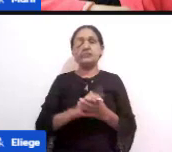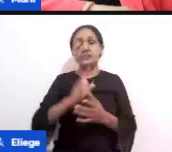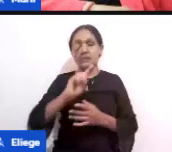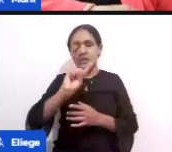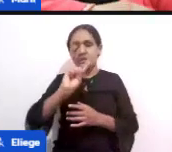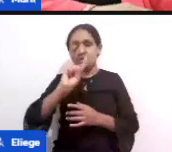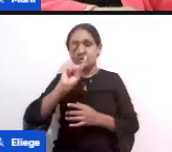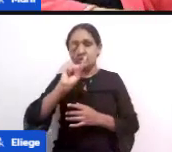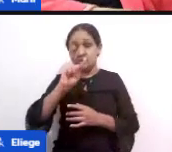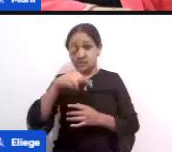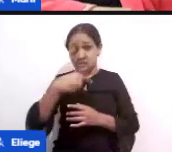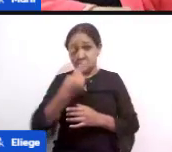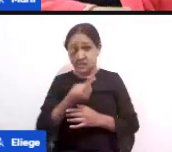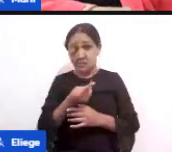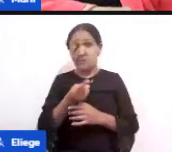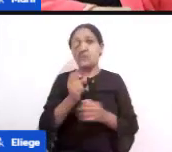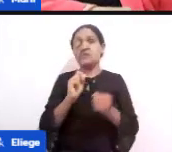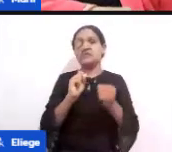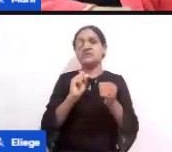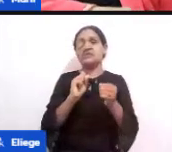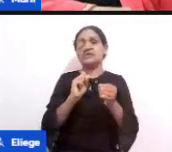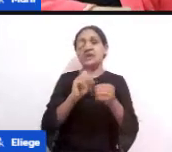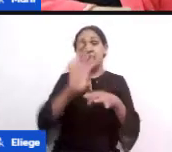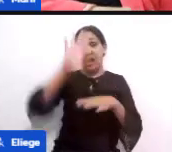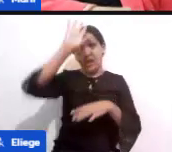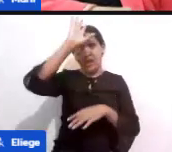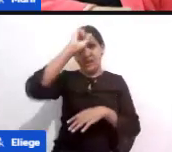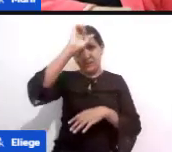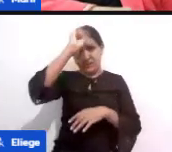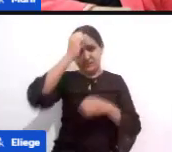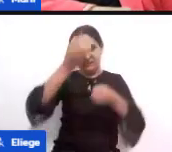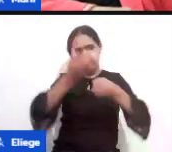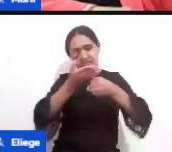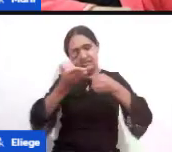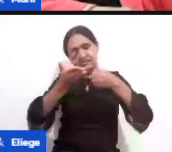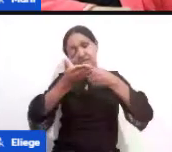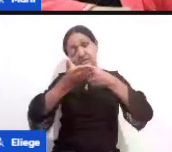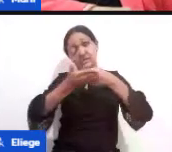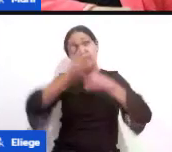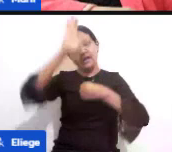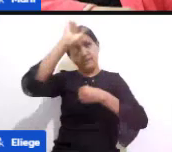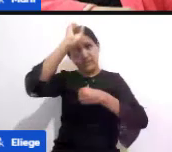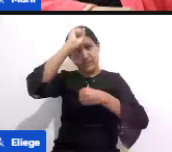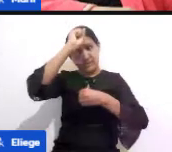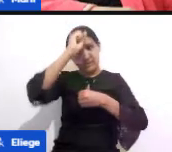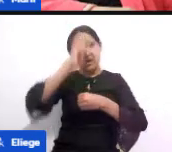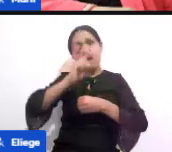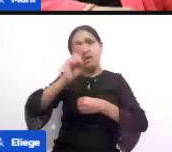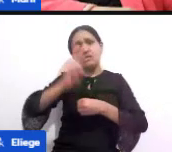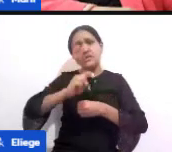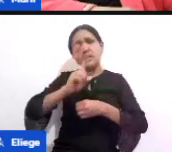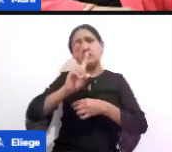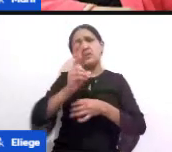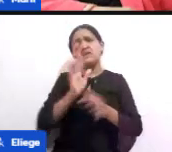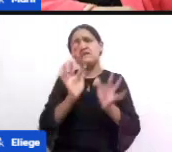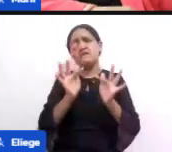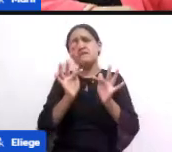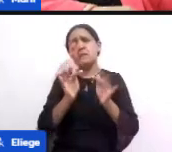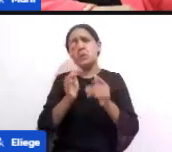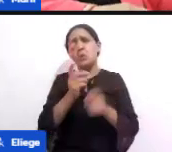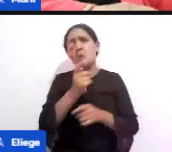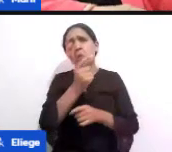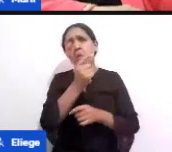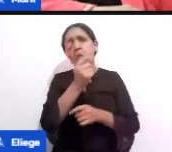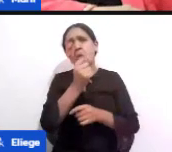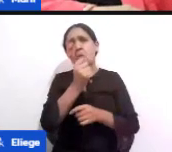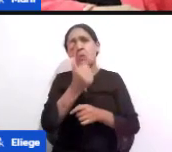pilar aprender a ser, que seria o momento de finalização, onde o indivíduo,